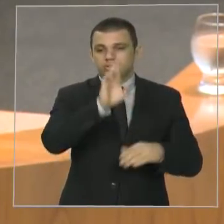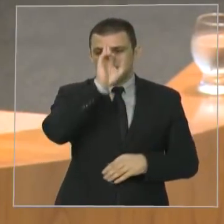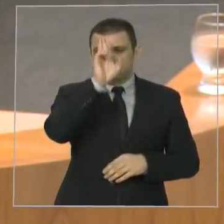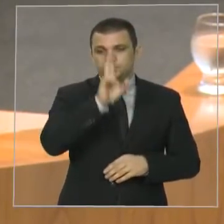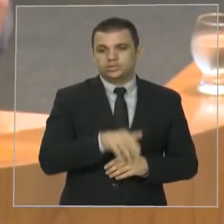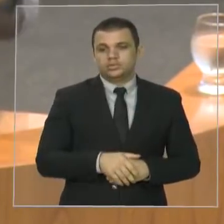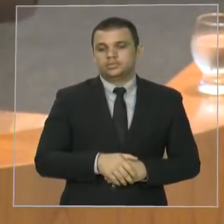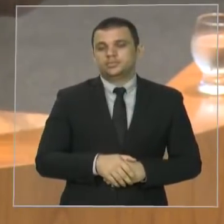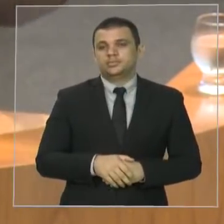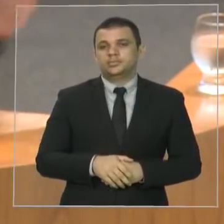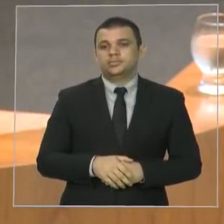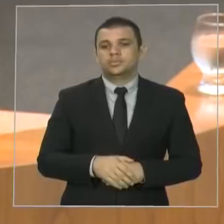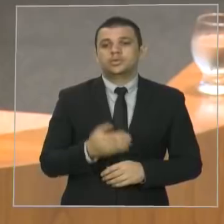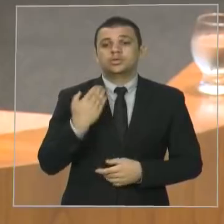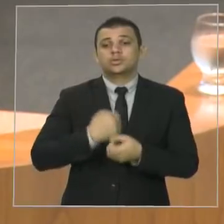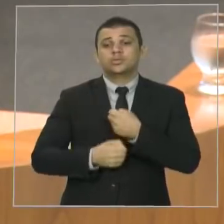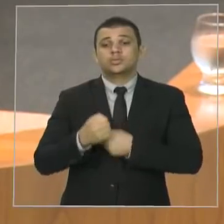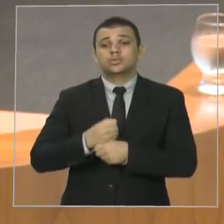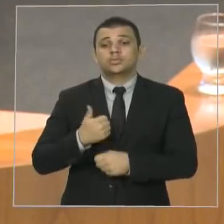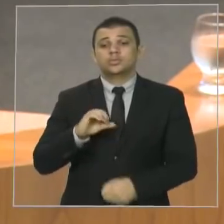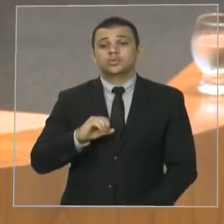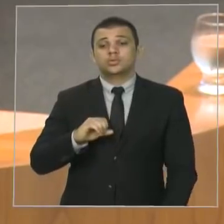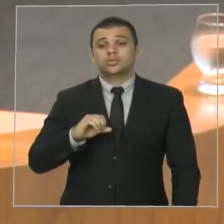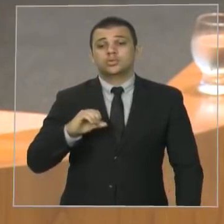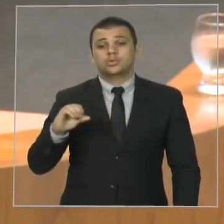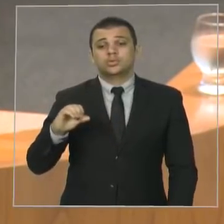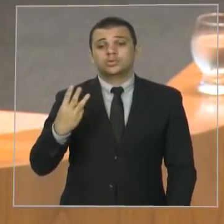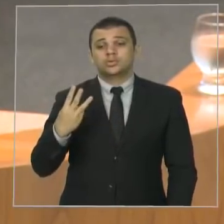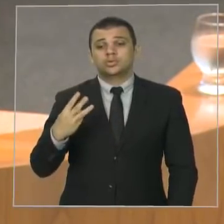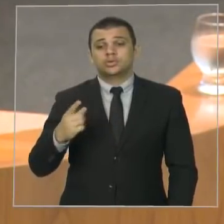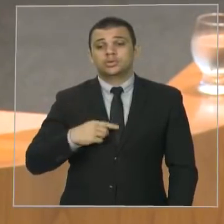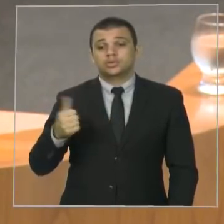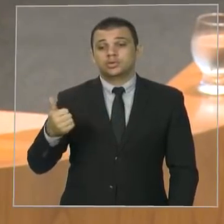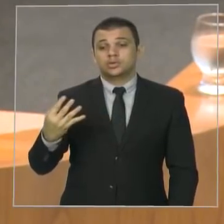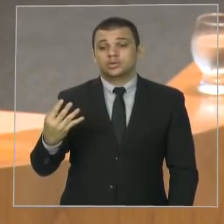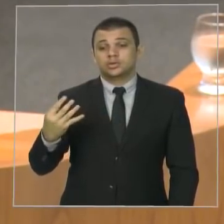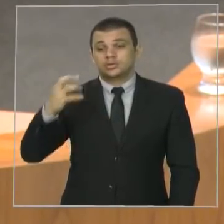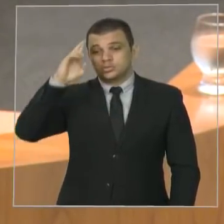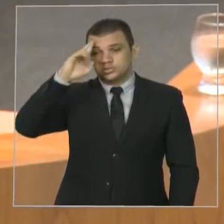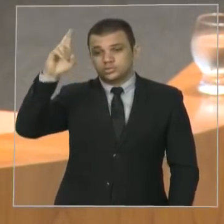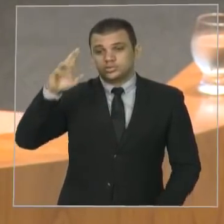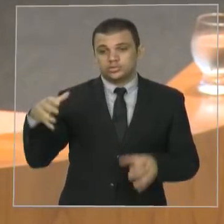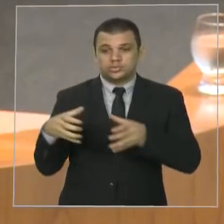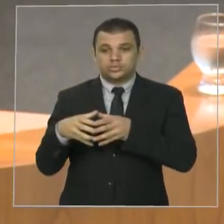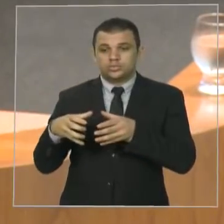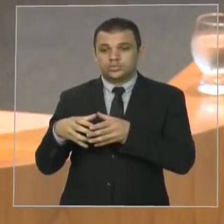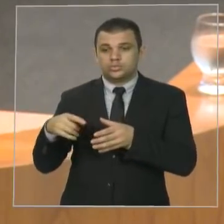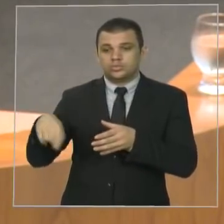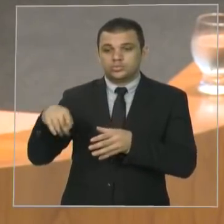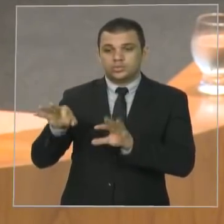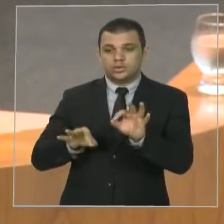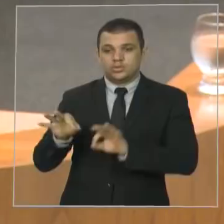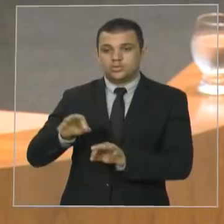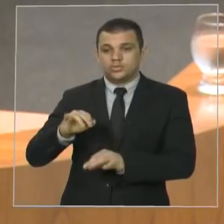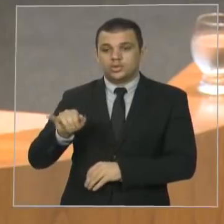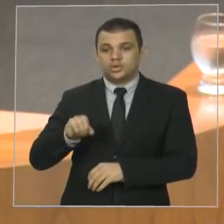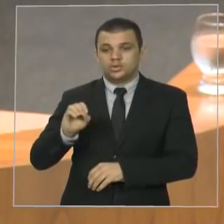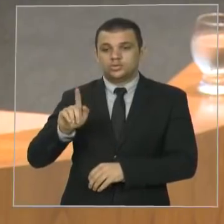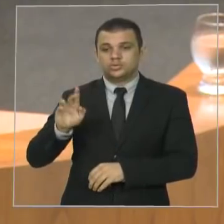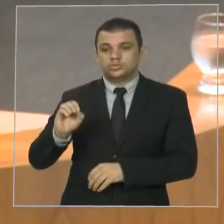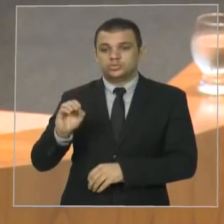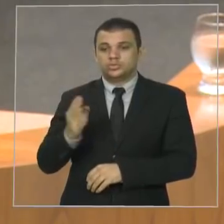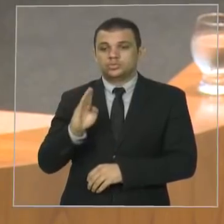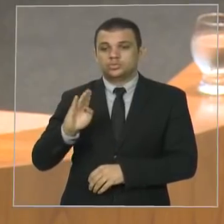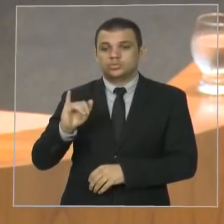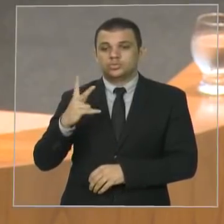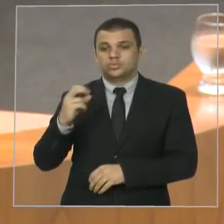porém, não era enxergado. A ordem predominante era olhar e não ver,